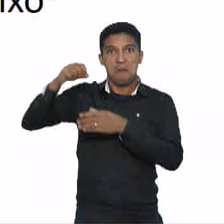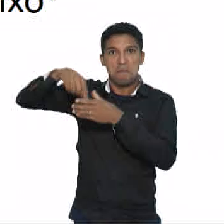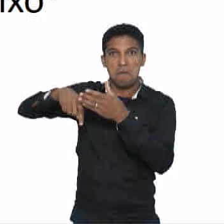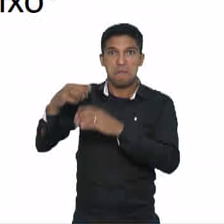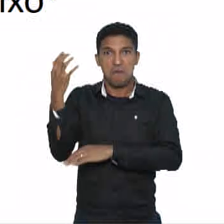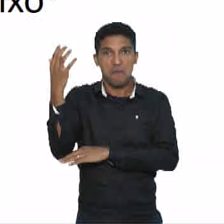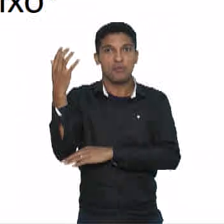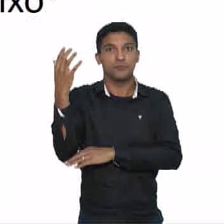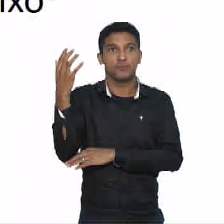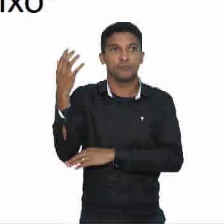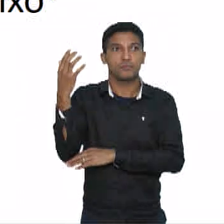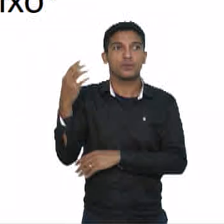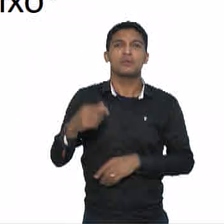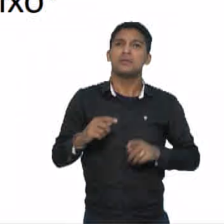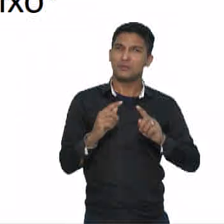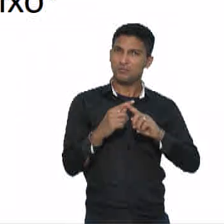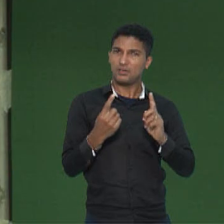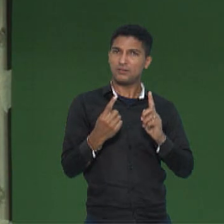Monte de lixo.